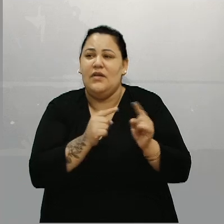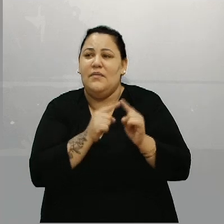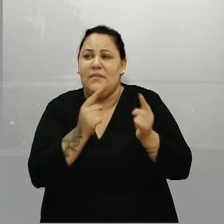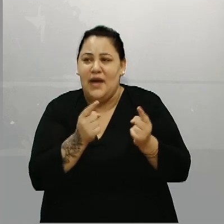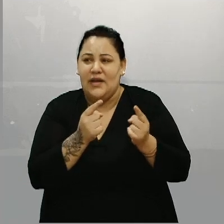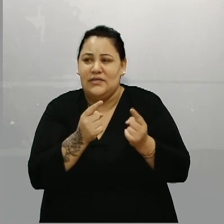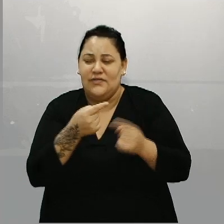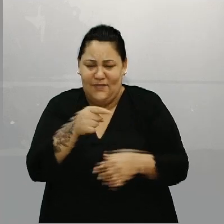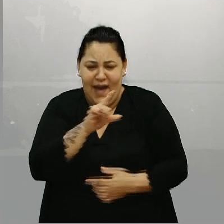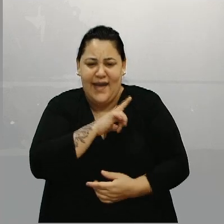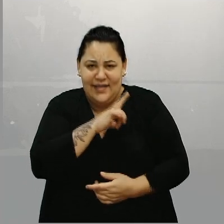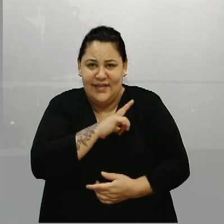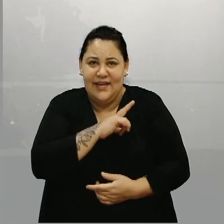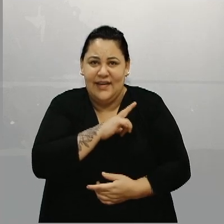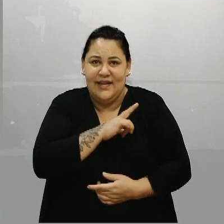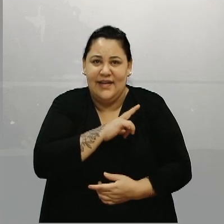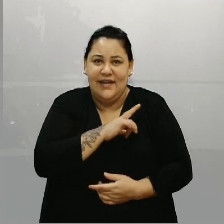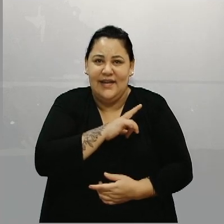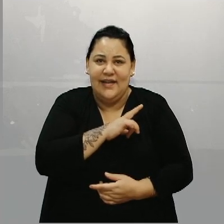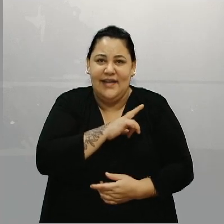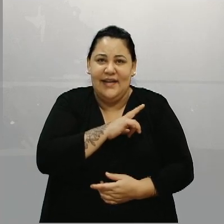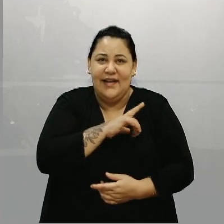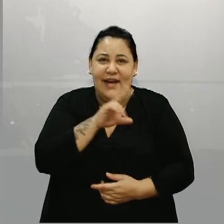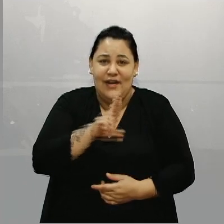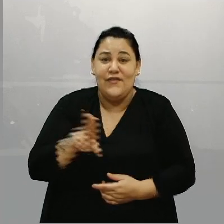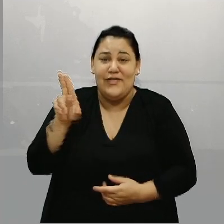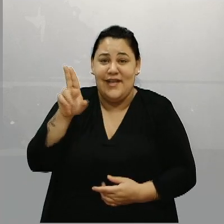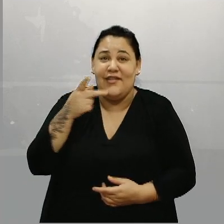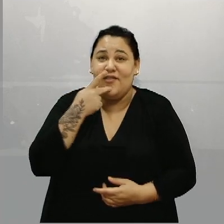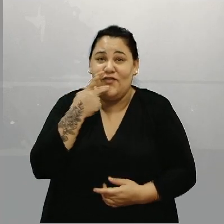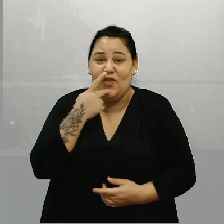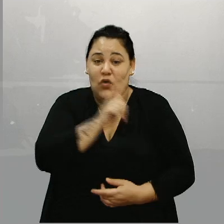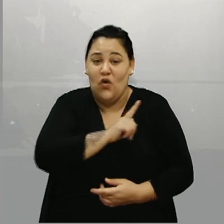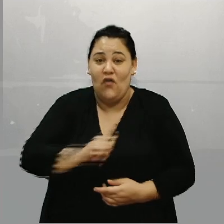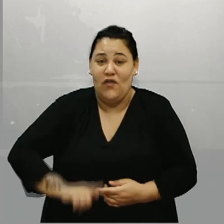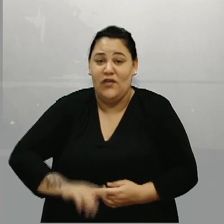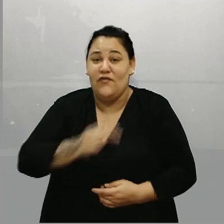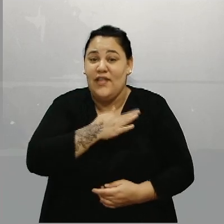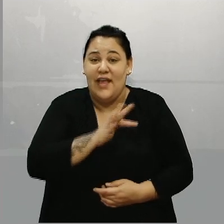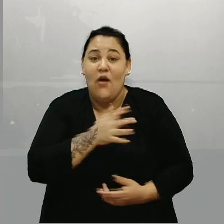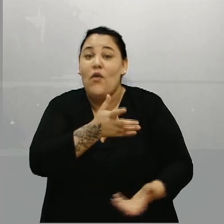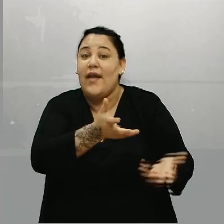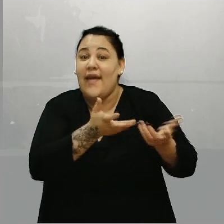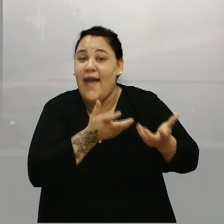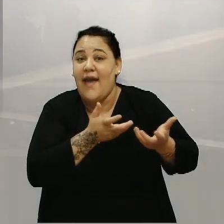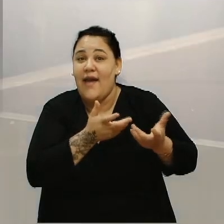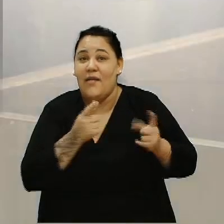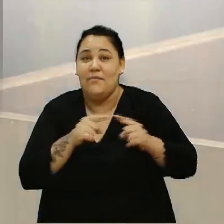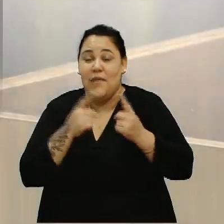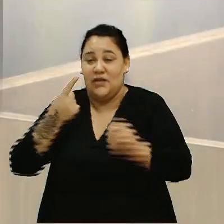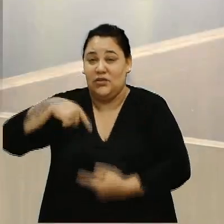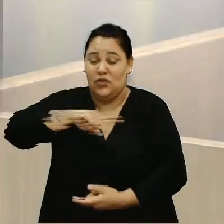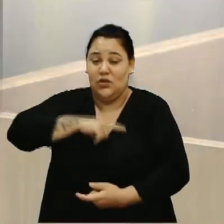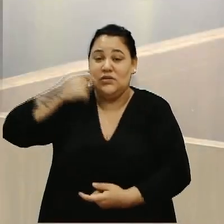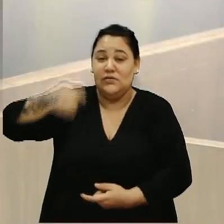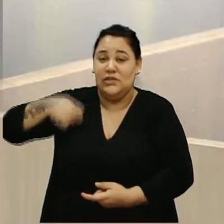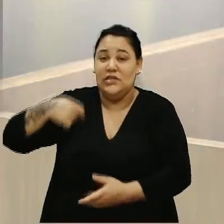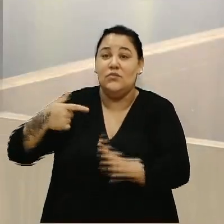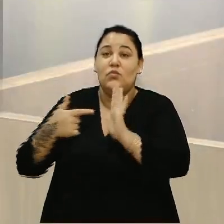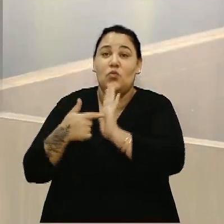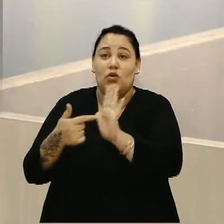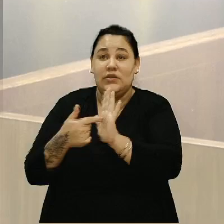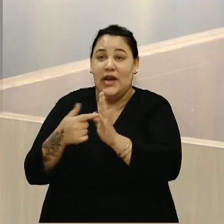vai ter essa universidade? Nós dissemos o quê? O governo federal quer, mas nós precisamos mostrar